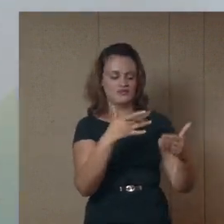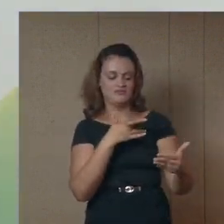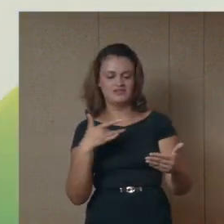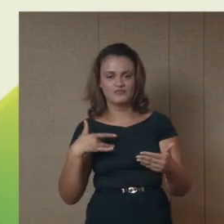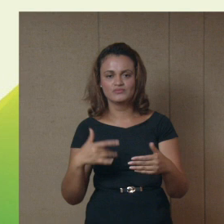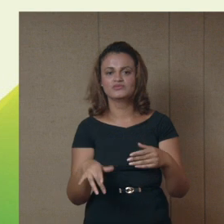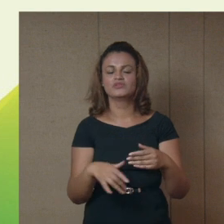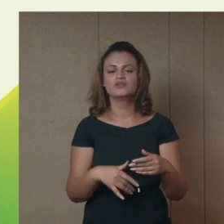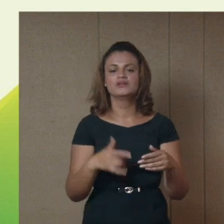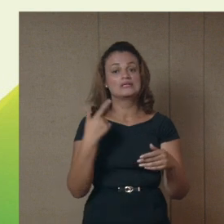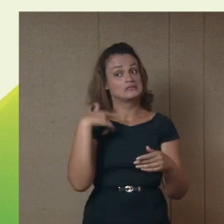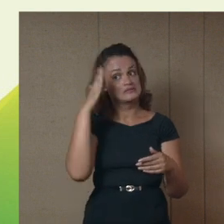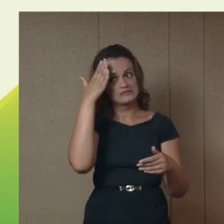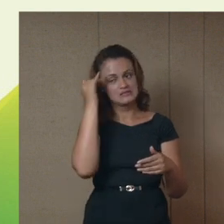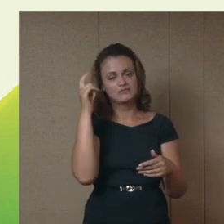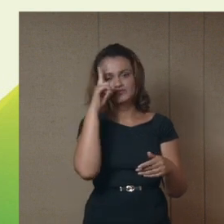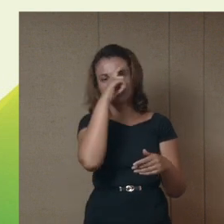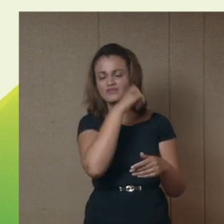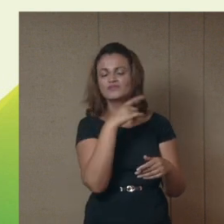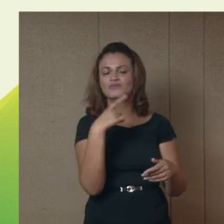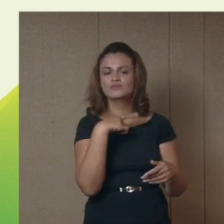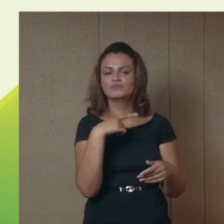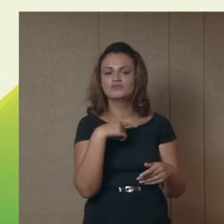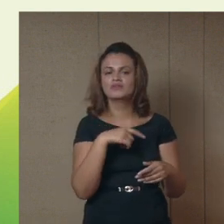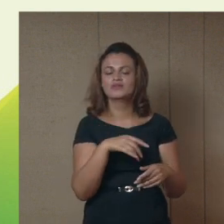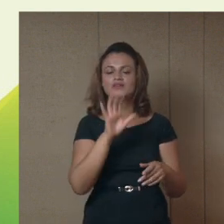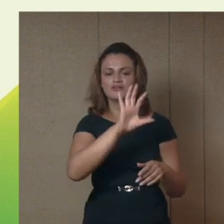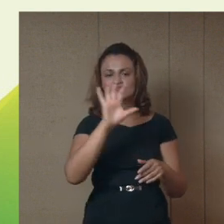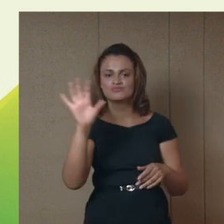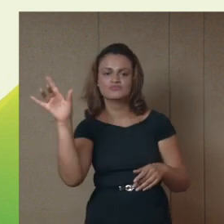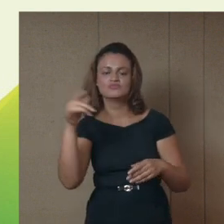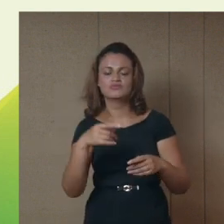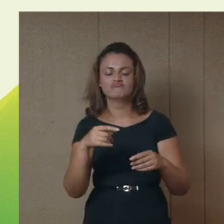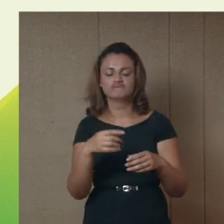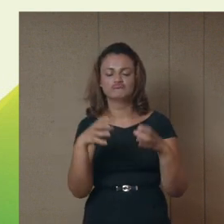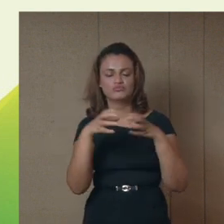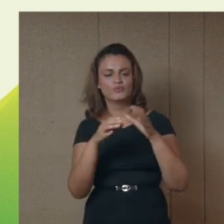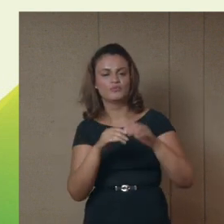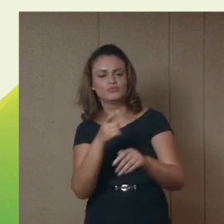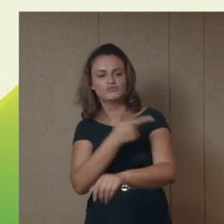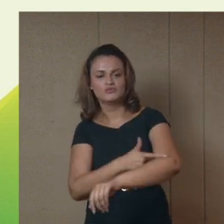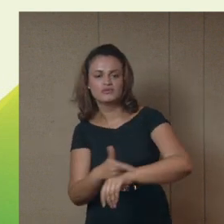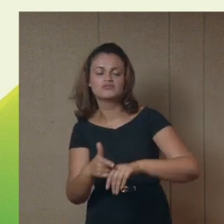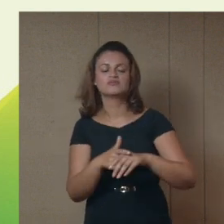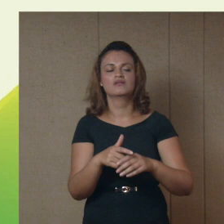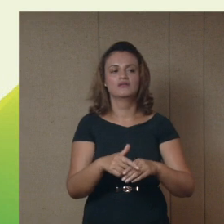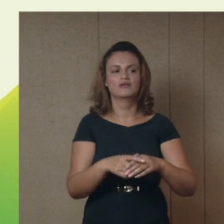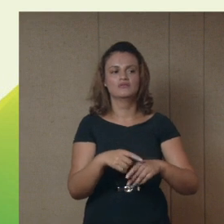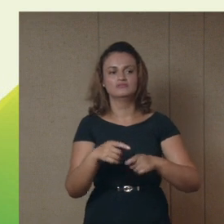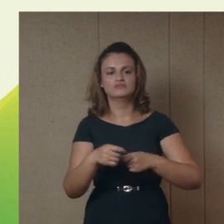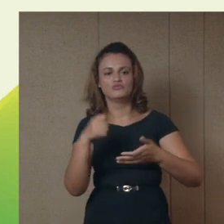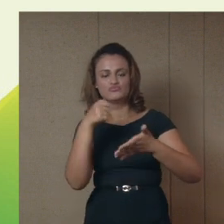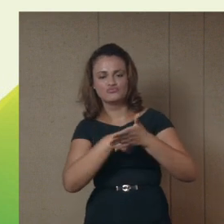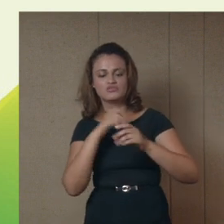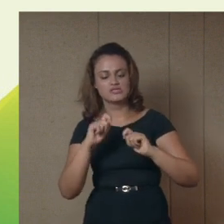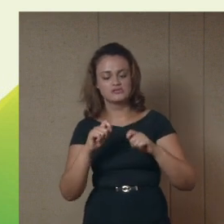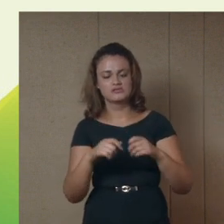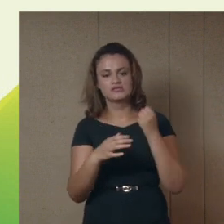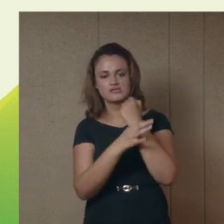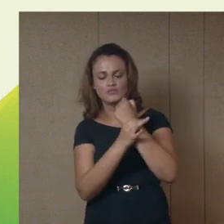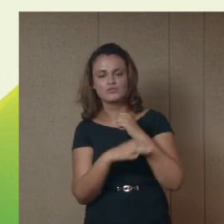saúde a gente sabe dos grandes desafios que tem na região de fronteira de educação justiça segurança pública defesa